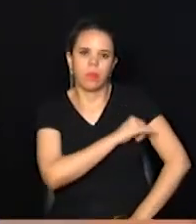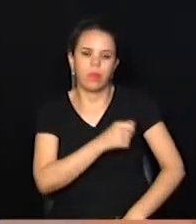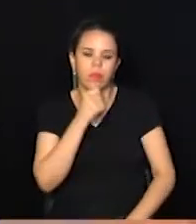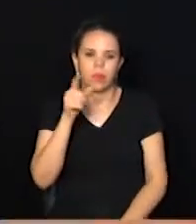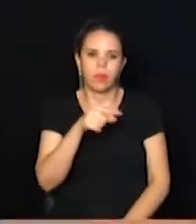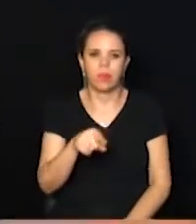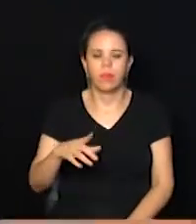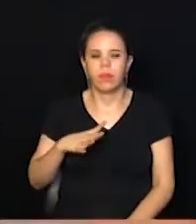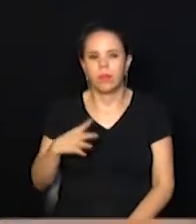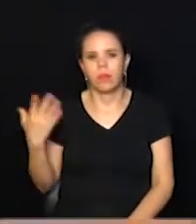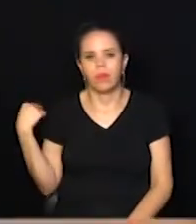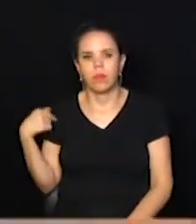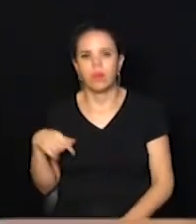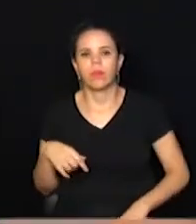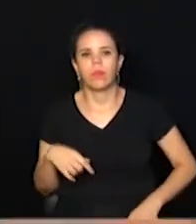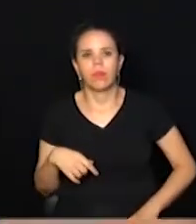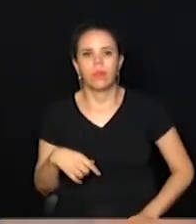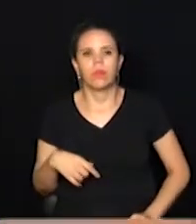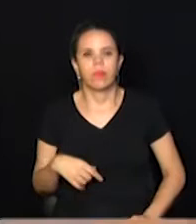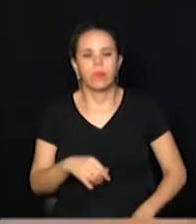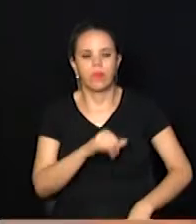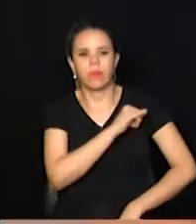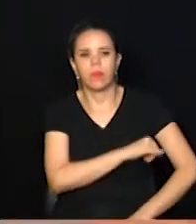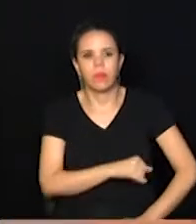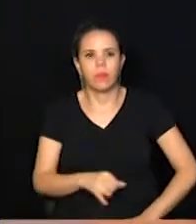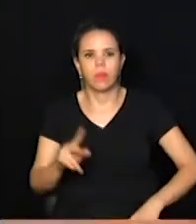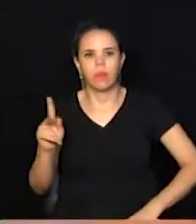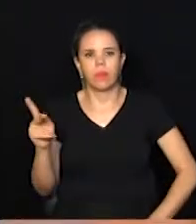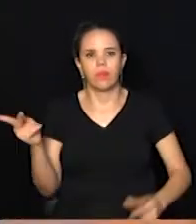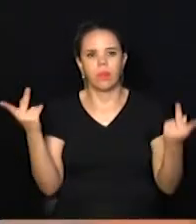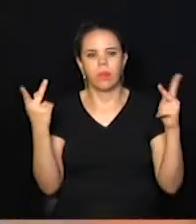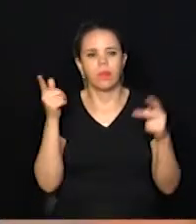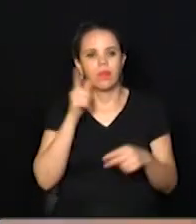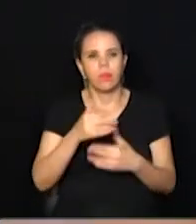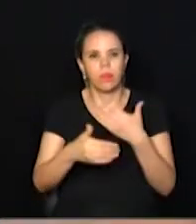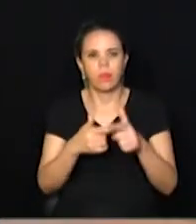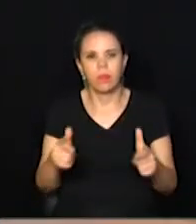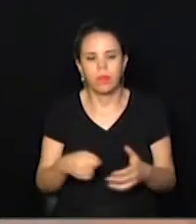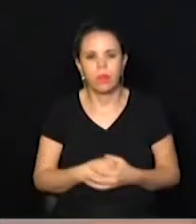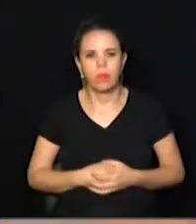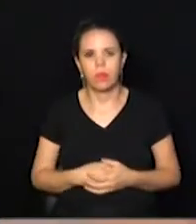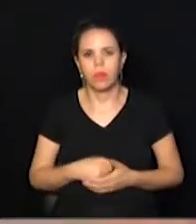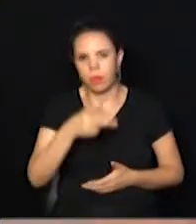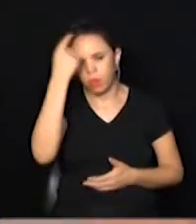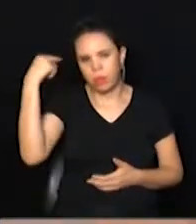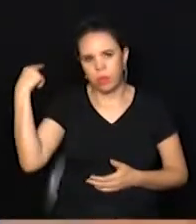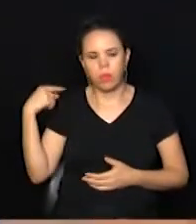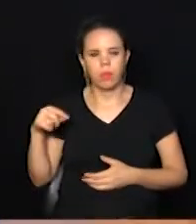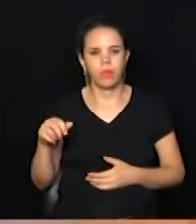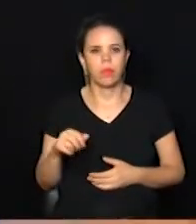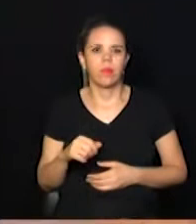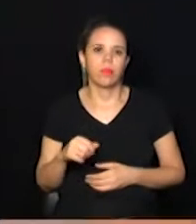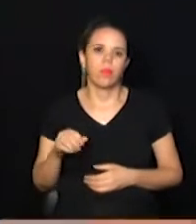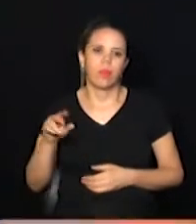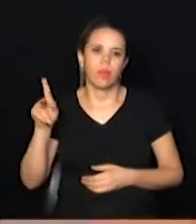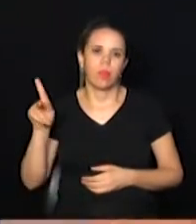né, no Rio de Janeiro. A Hortolândia conseguiu dar um passo na frente, o prefeito à época ainda era o Ângelo Perugini, que também